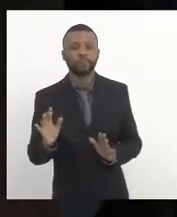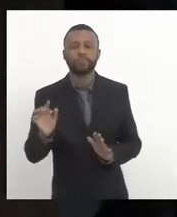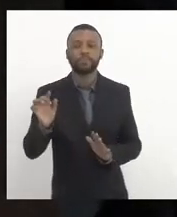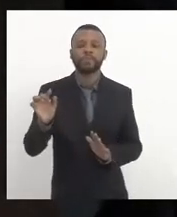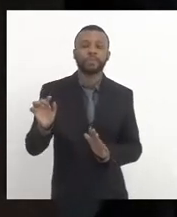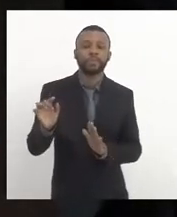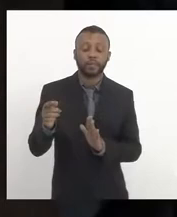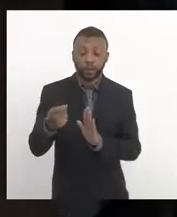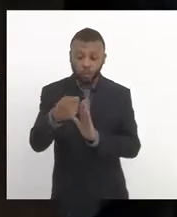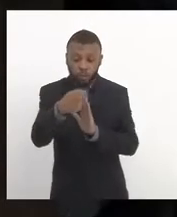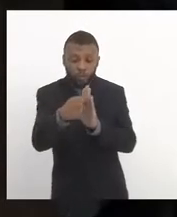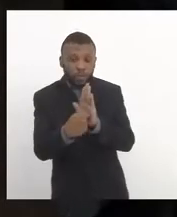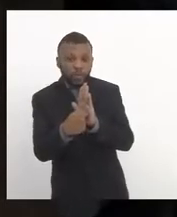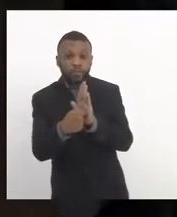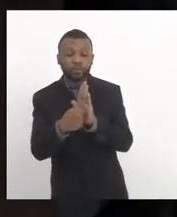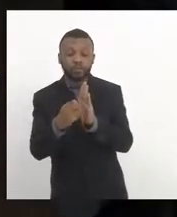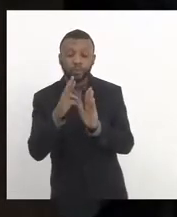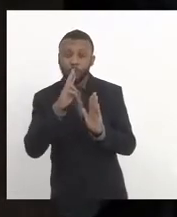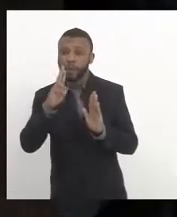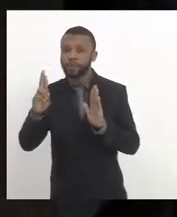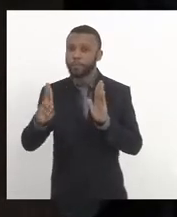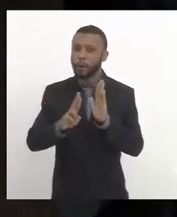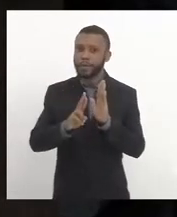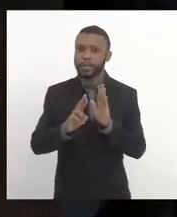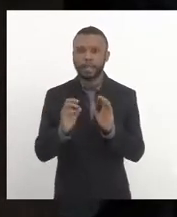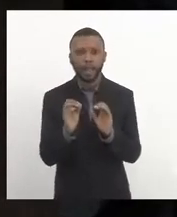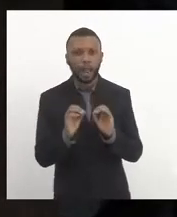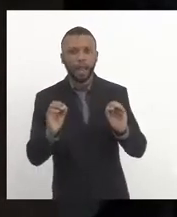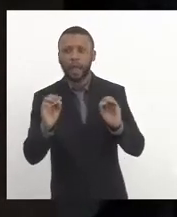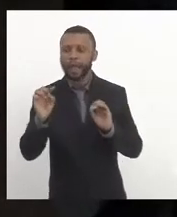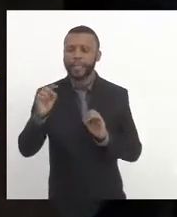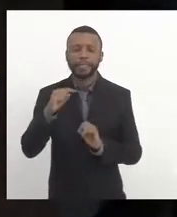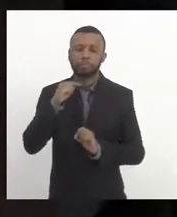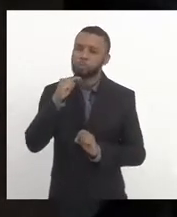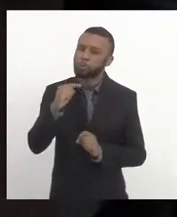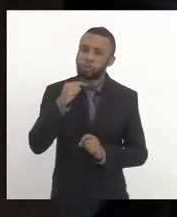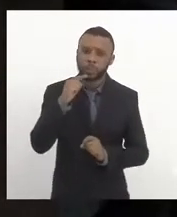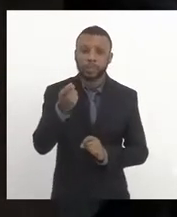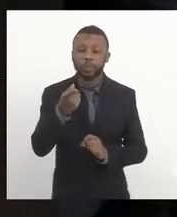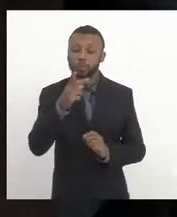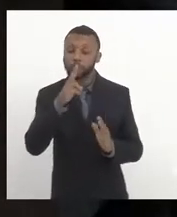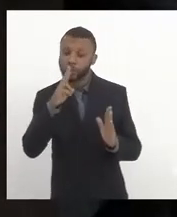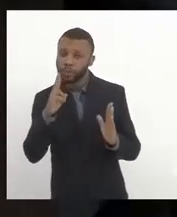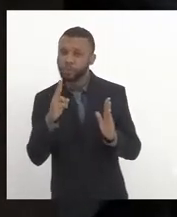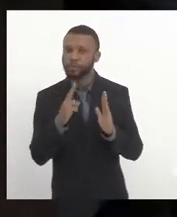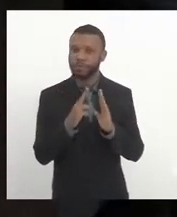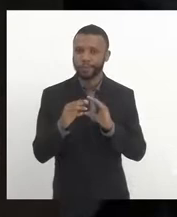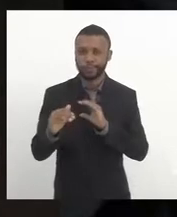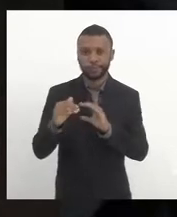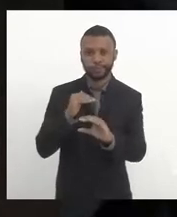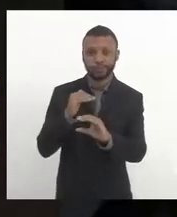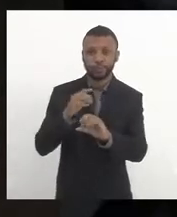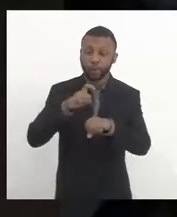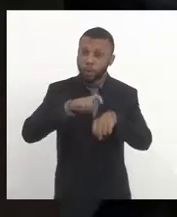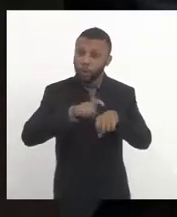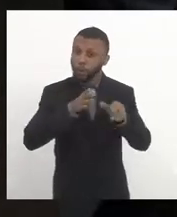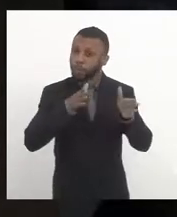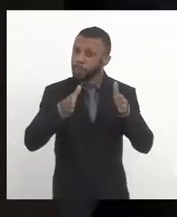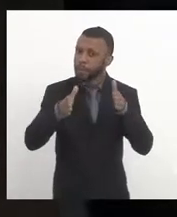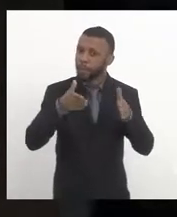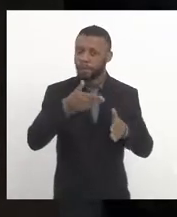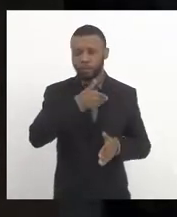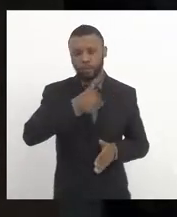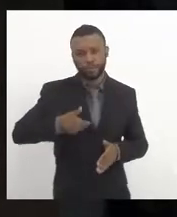sofreu resposta, né? Eles não conseguiram responder, até porque o tempo do governo